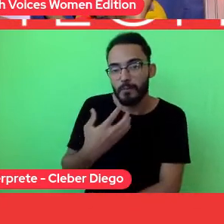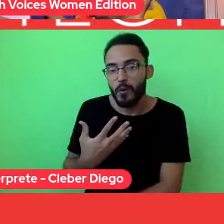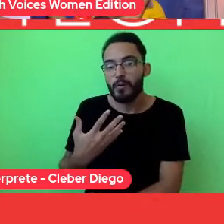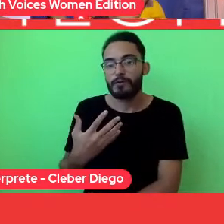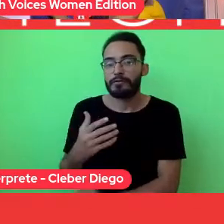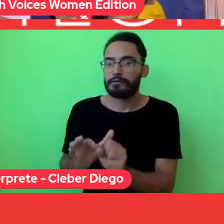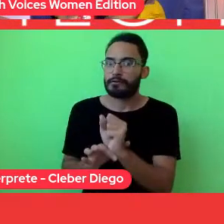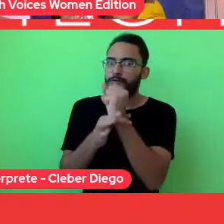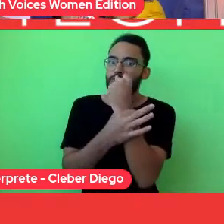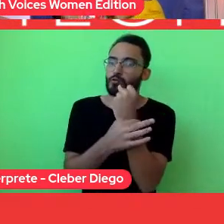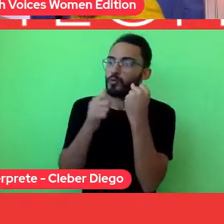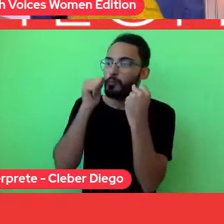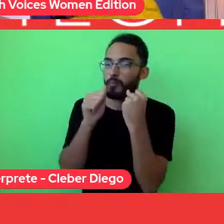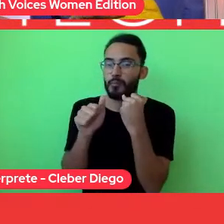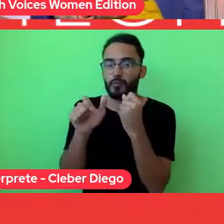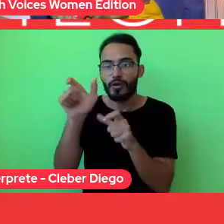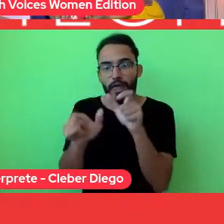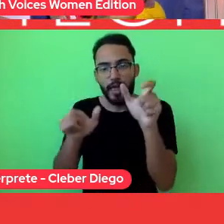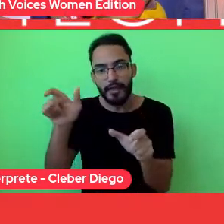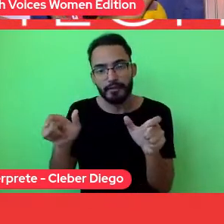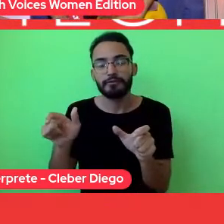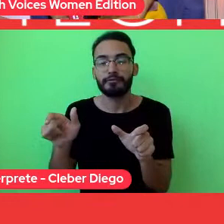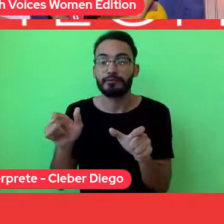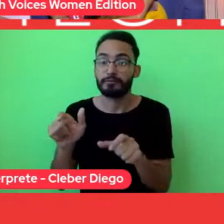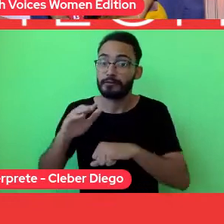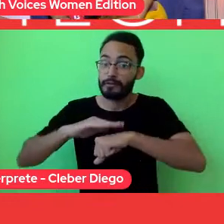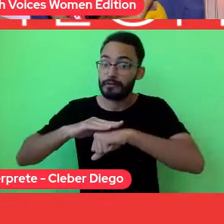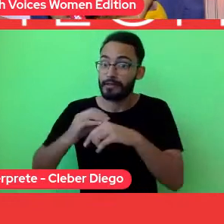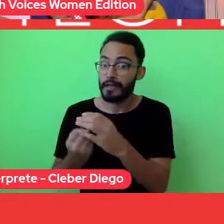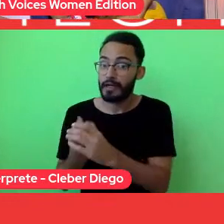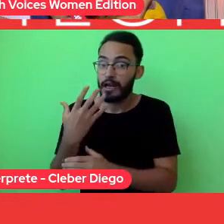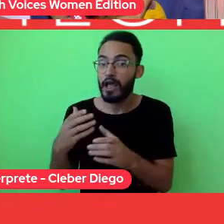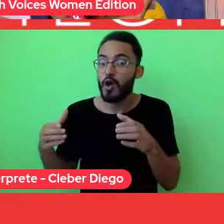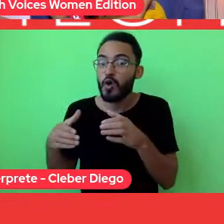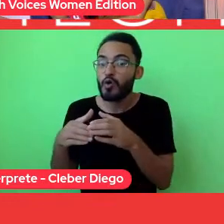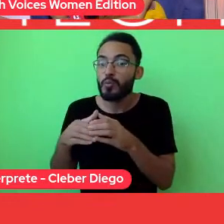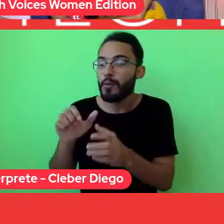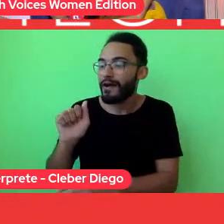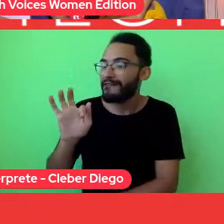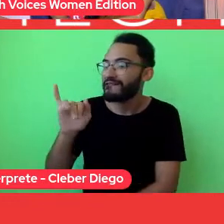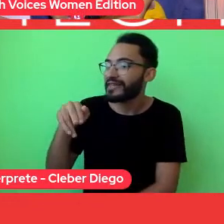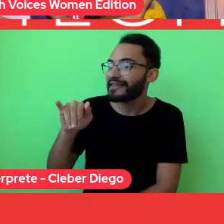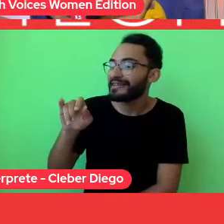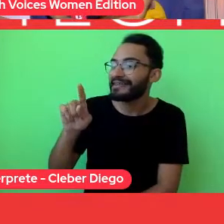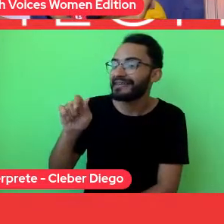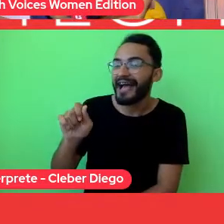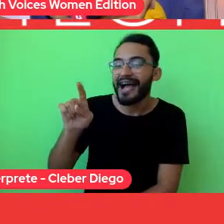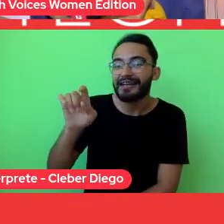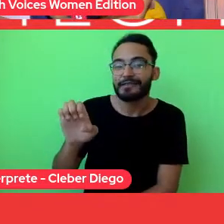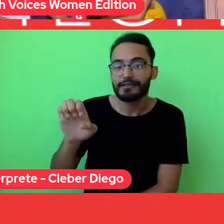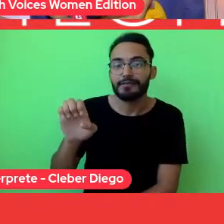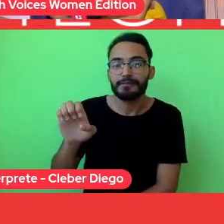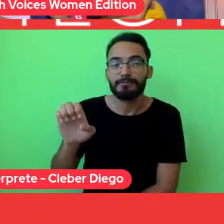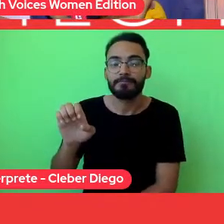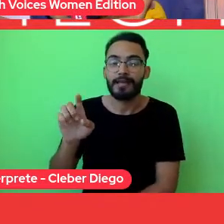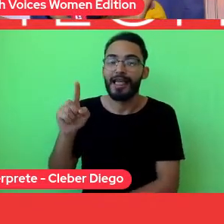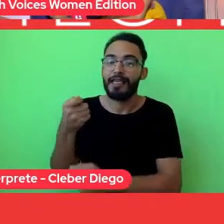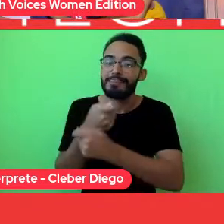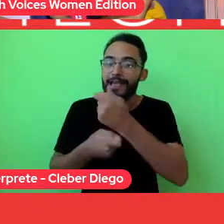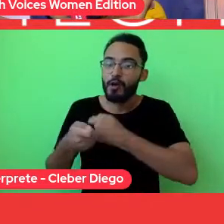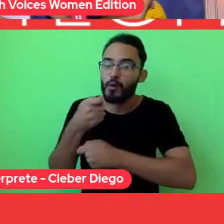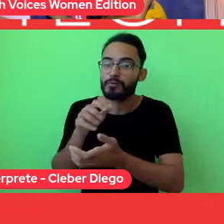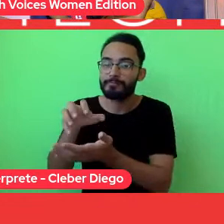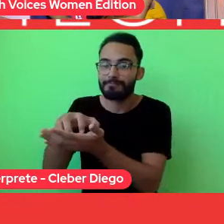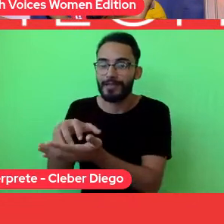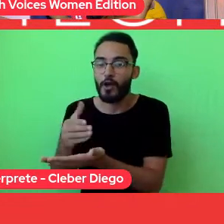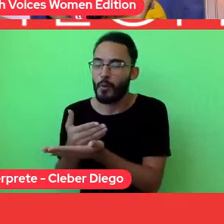seguro para as nossas mulheres, a gente teve a criação de grupos de afinidade, né, em diferentes unidades de negócio. Começou com um